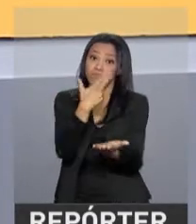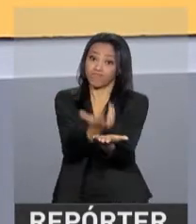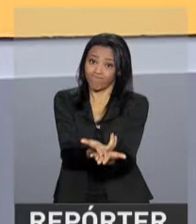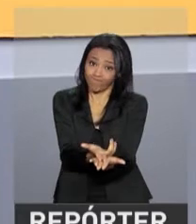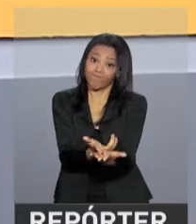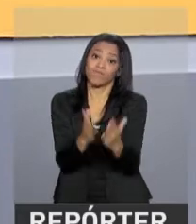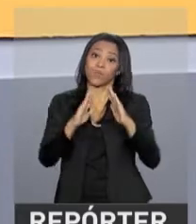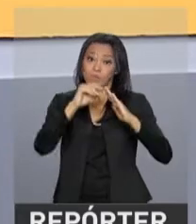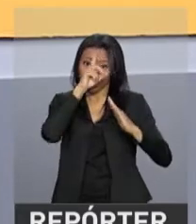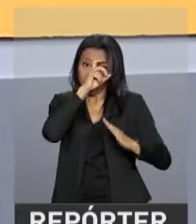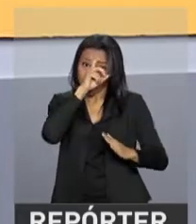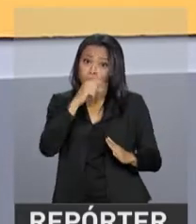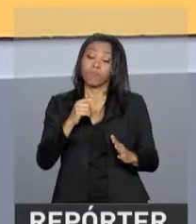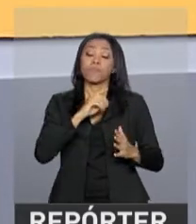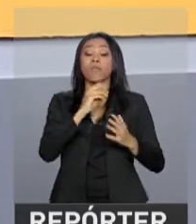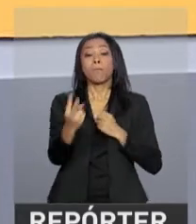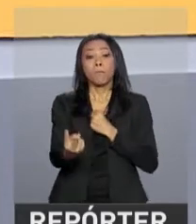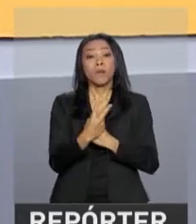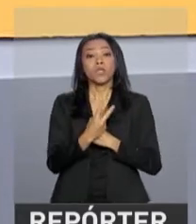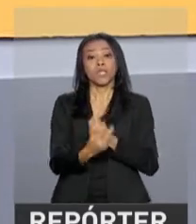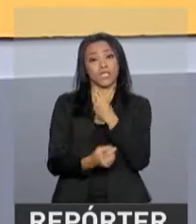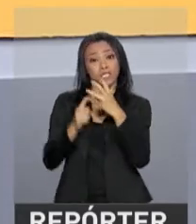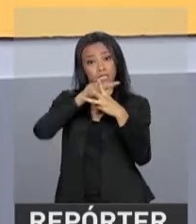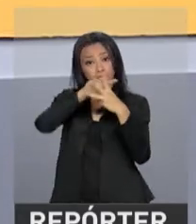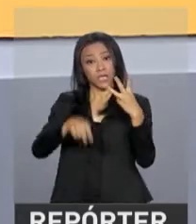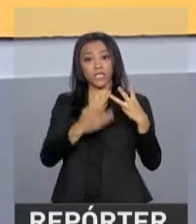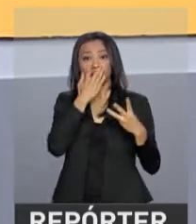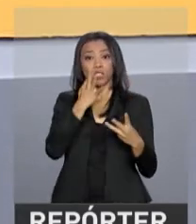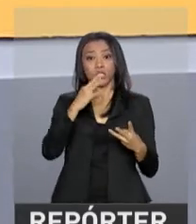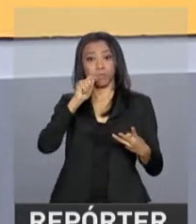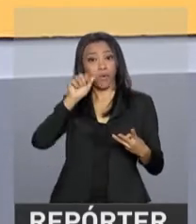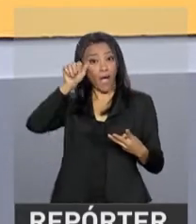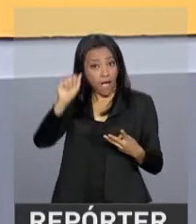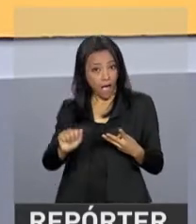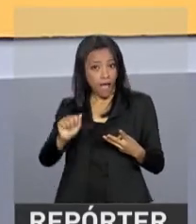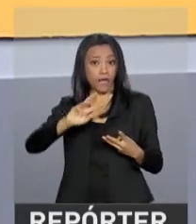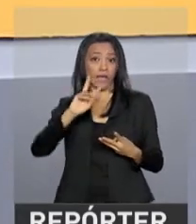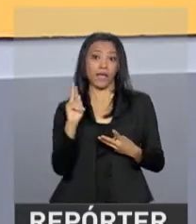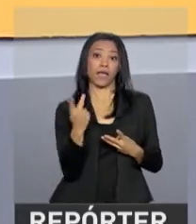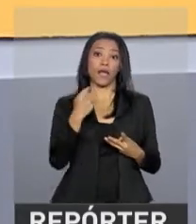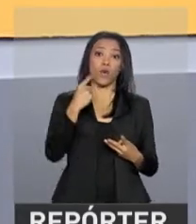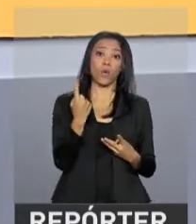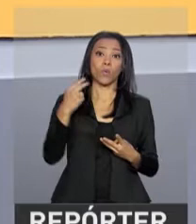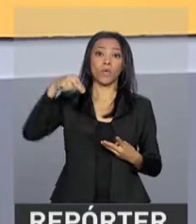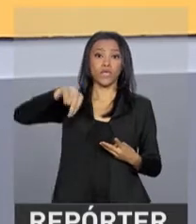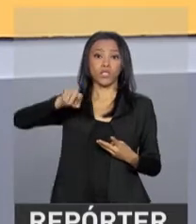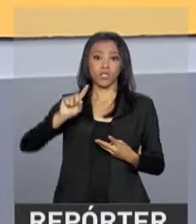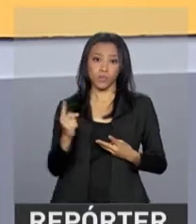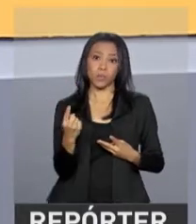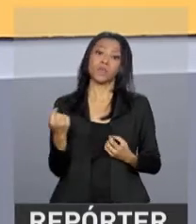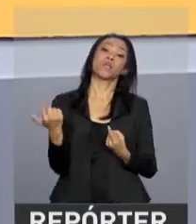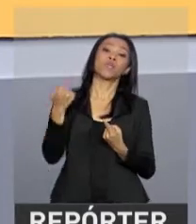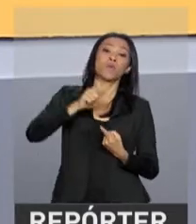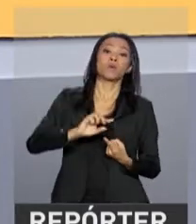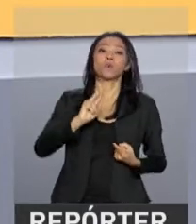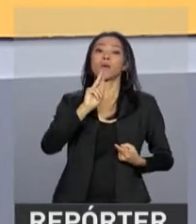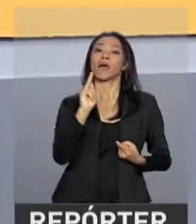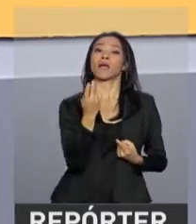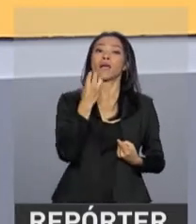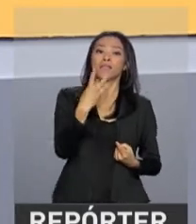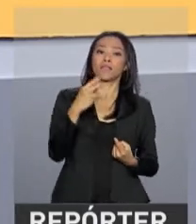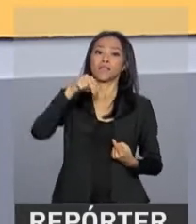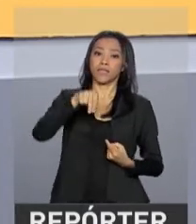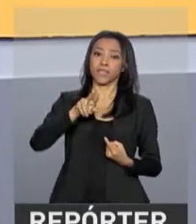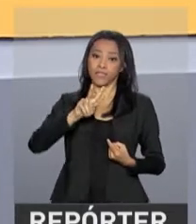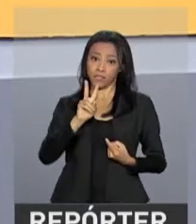protege contra 3 subtipos do vírus influenza: o tipo A, que inclui o H1N1 e o H3N2, e